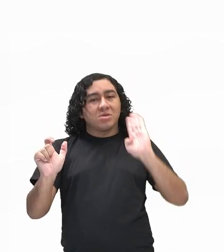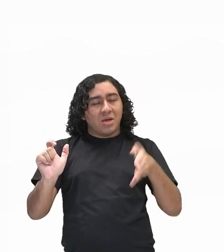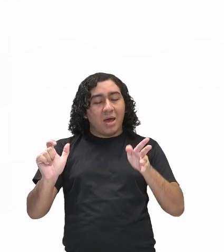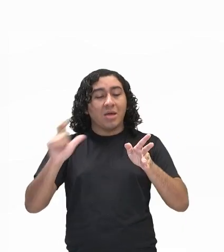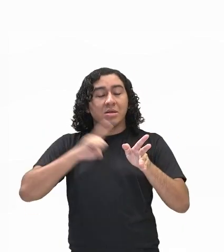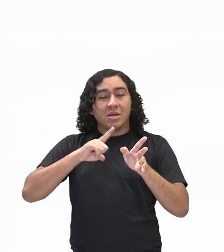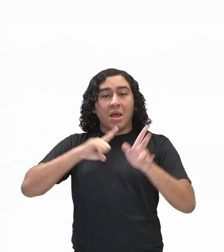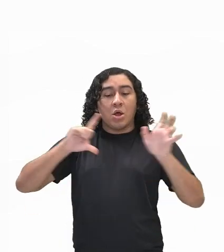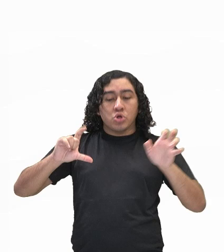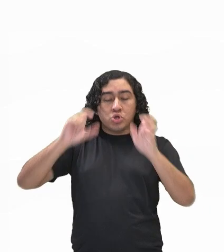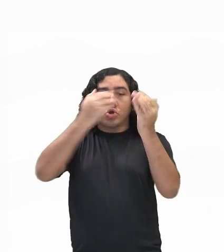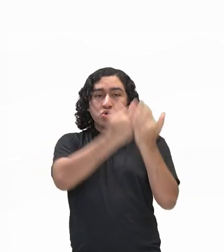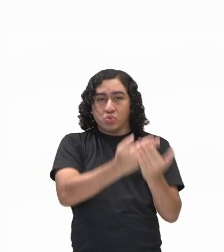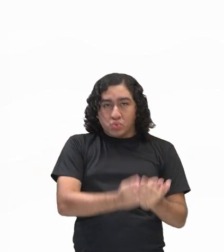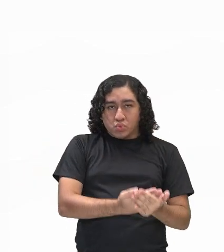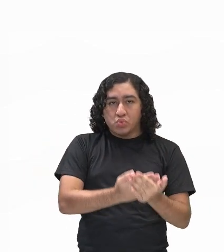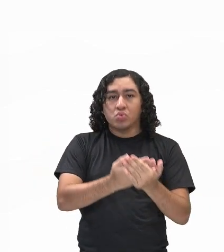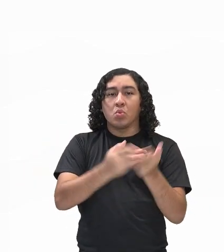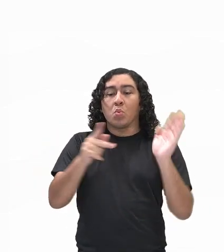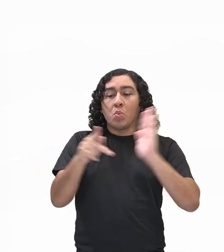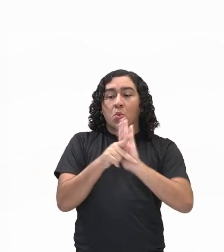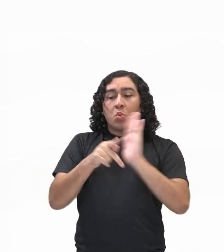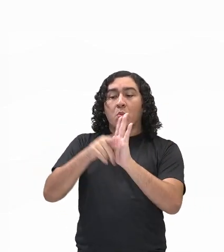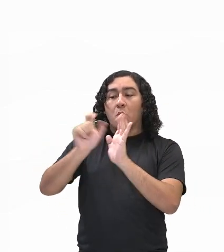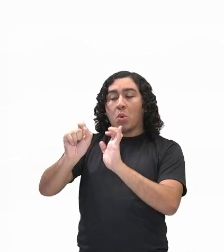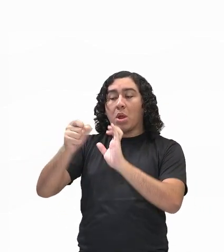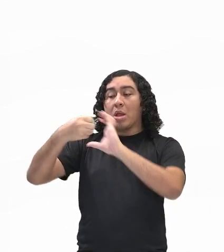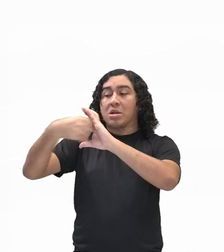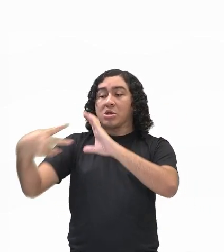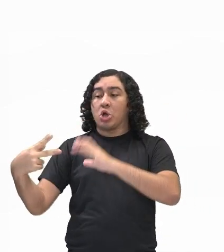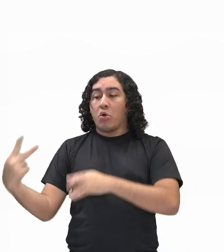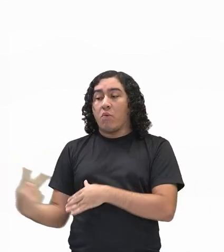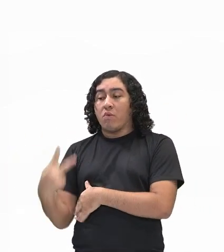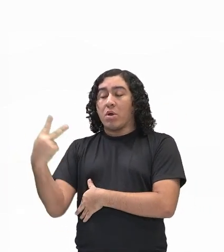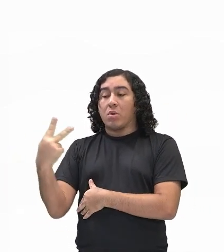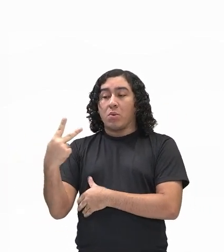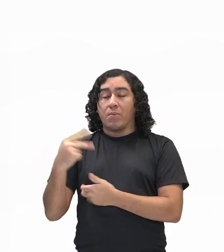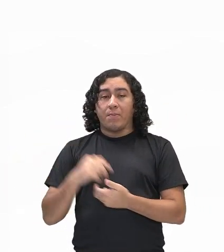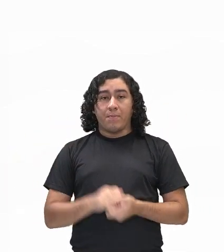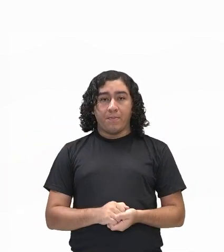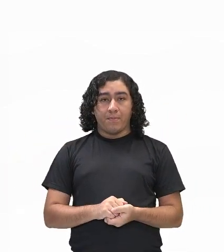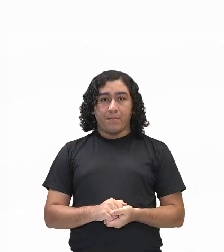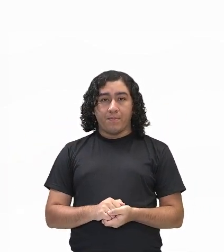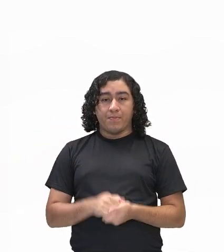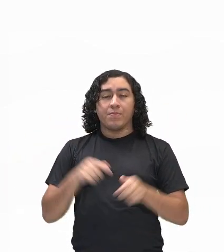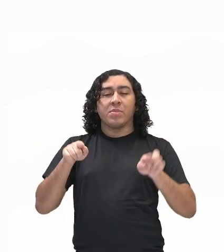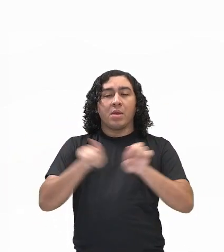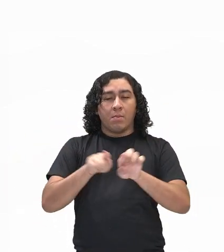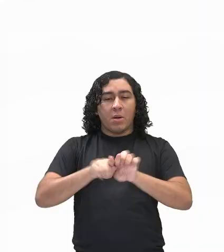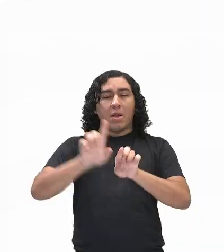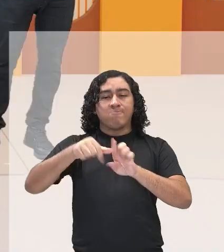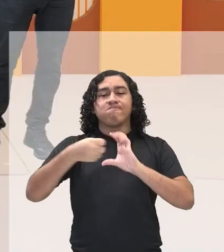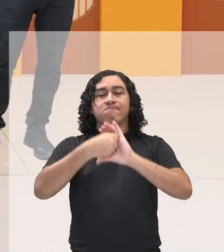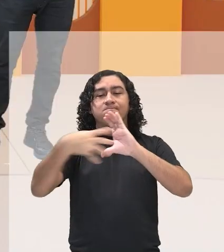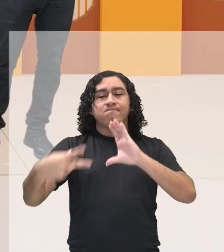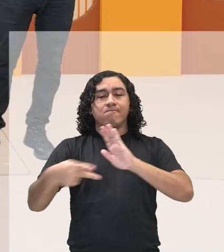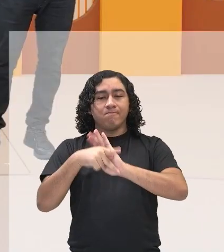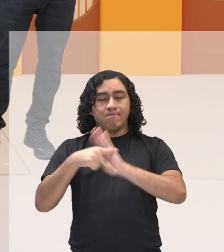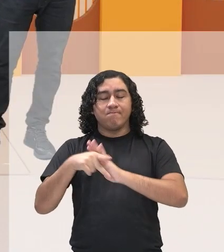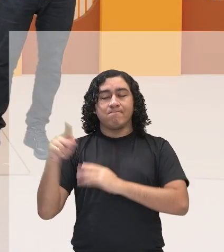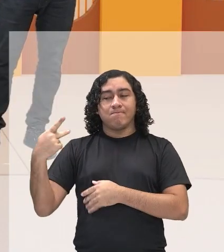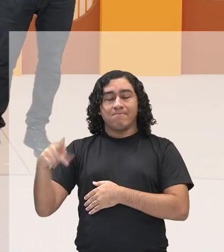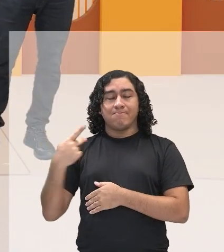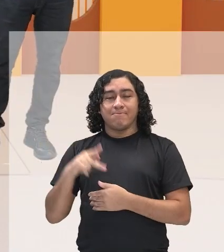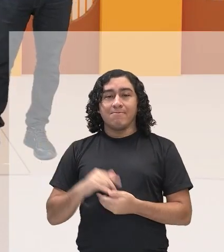logos, e action, né, quer dizer justamente os valores, que são esses aspectos valorativos.